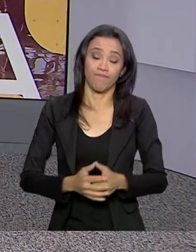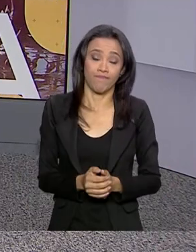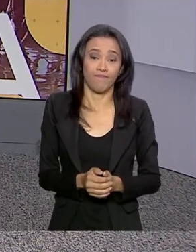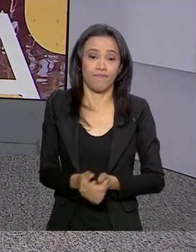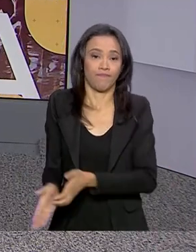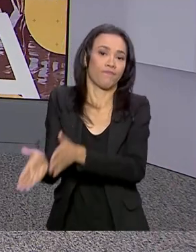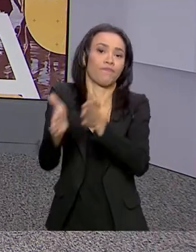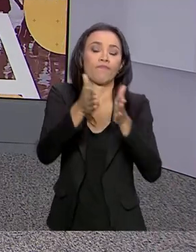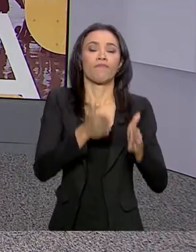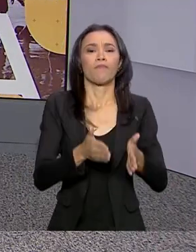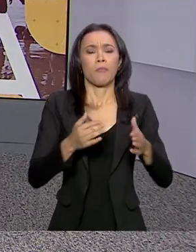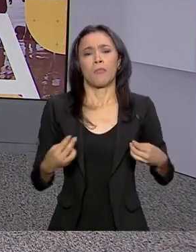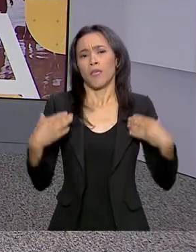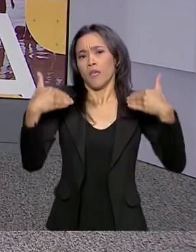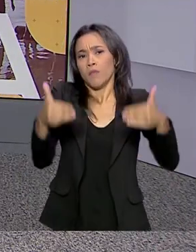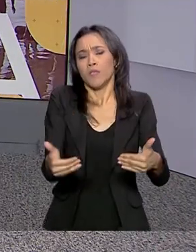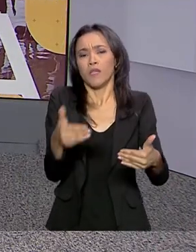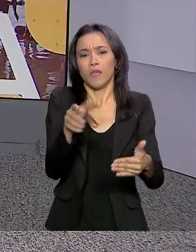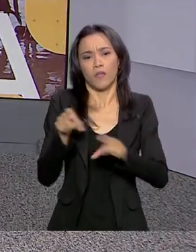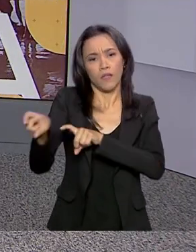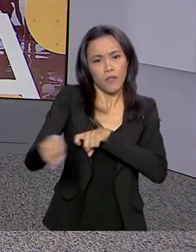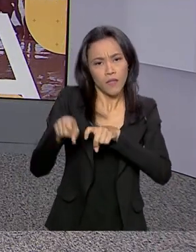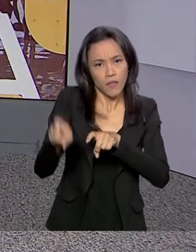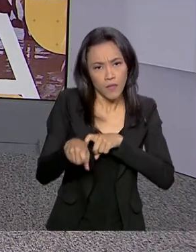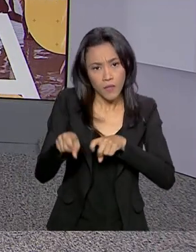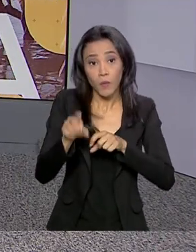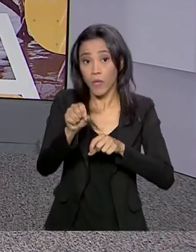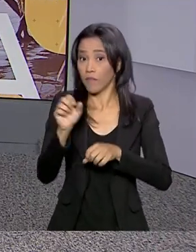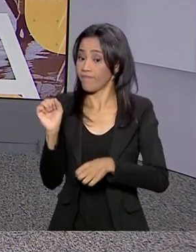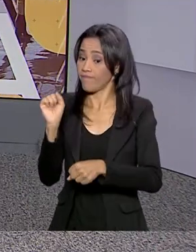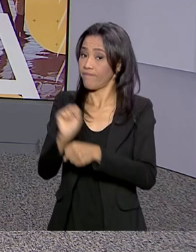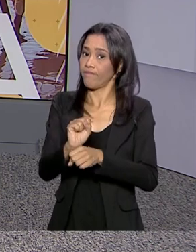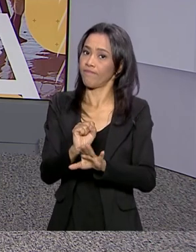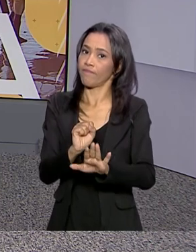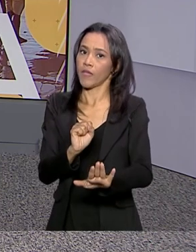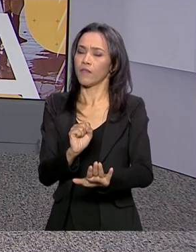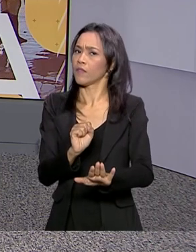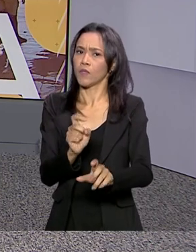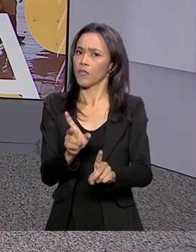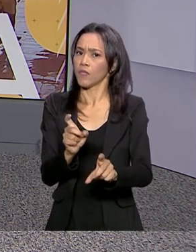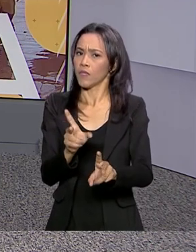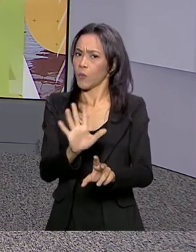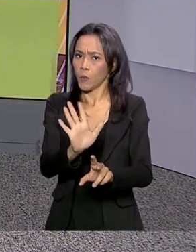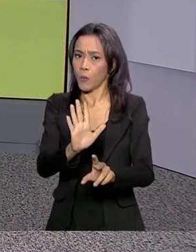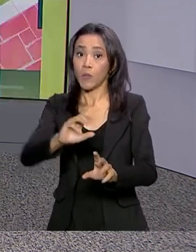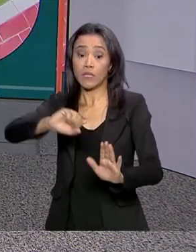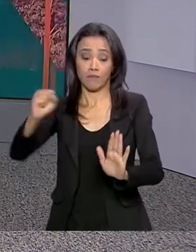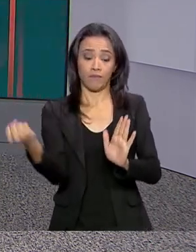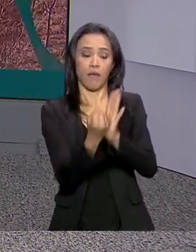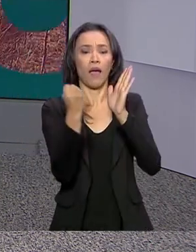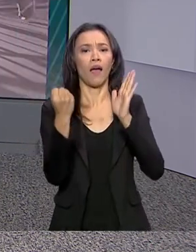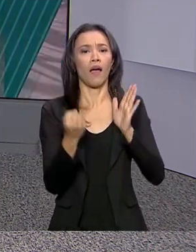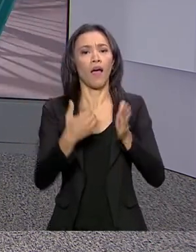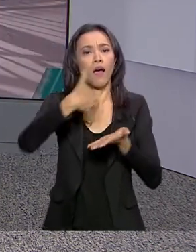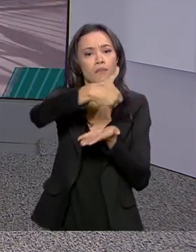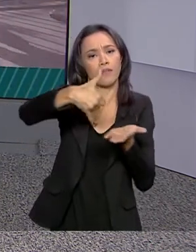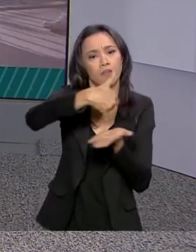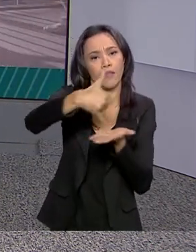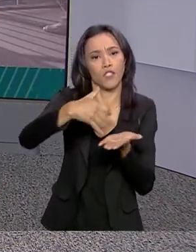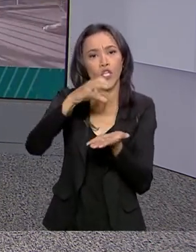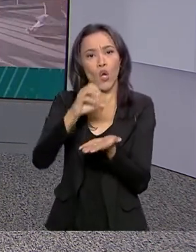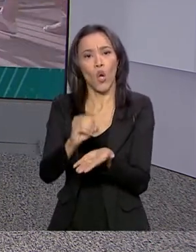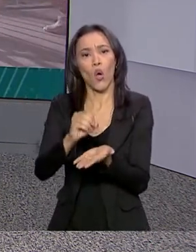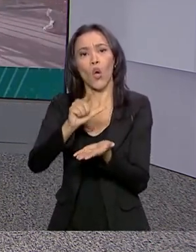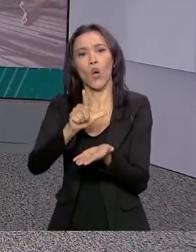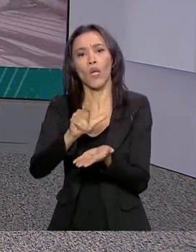E o Ministério da Agricultura suspendeu a comercialização de mais de 30 marcas de azeites de oliva por terem